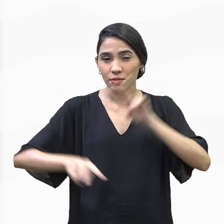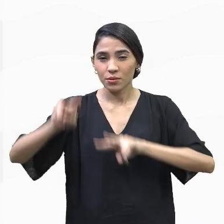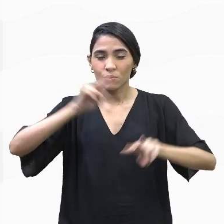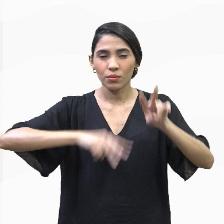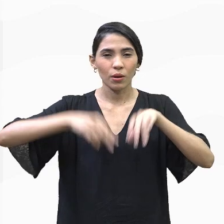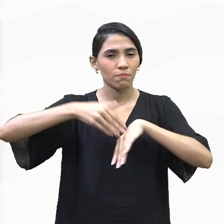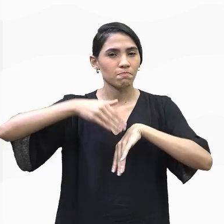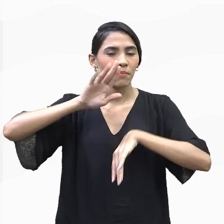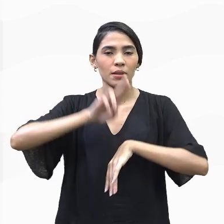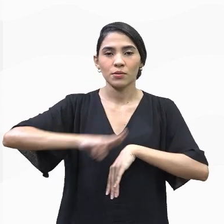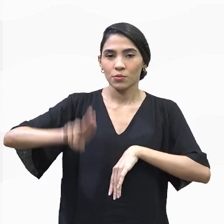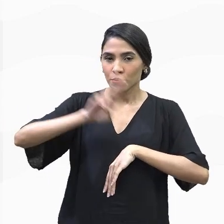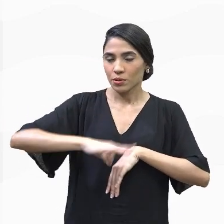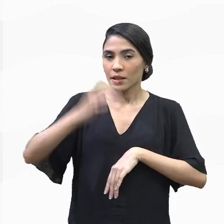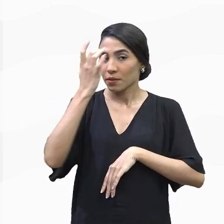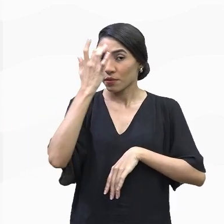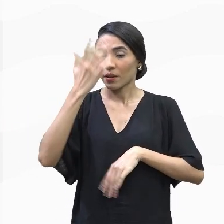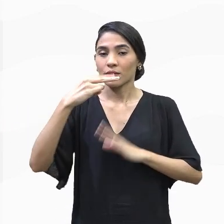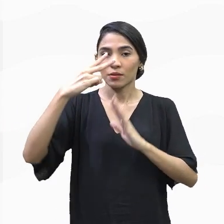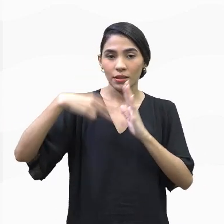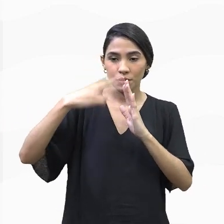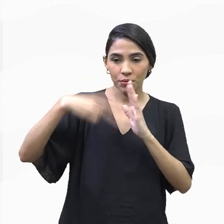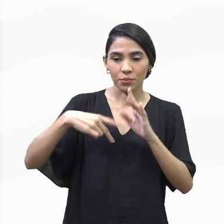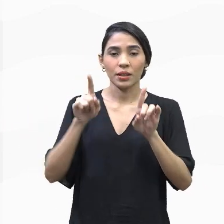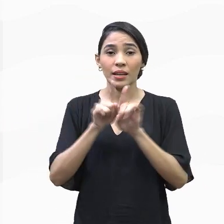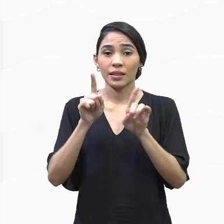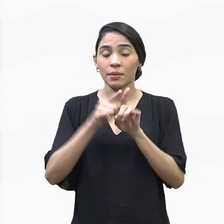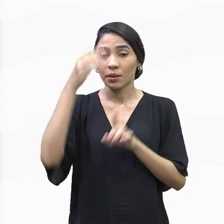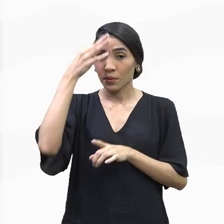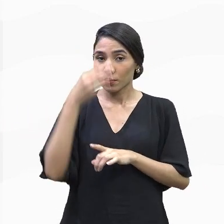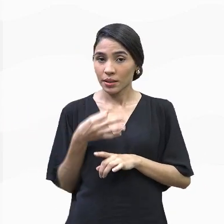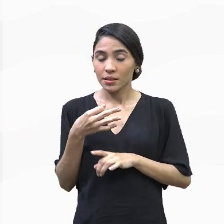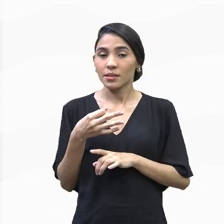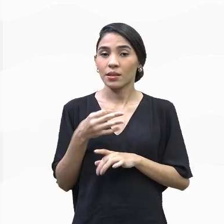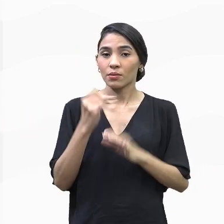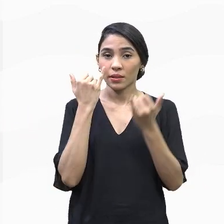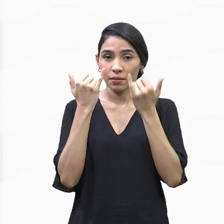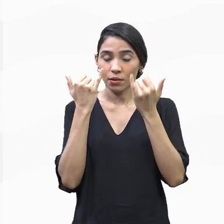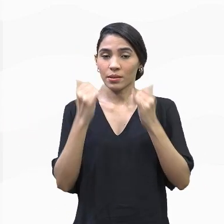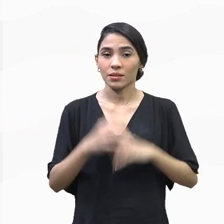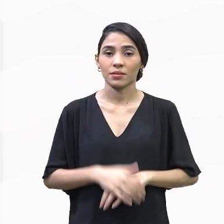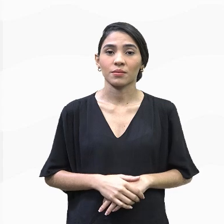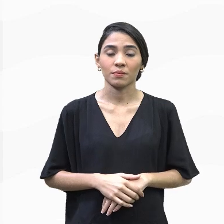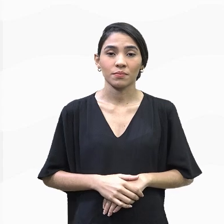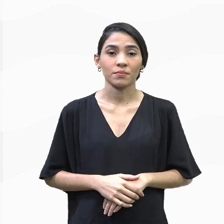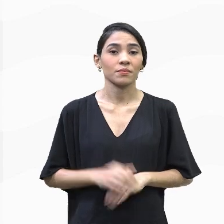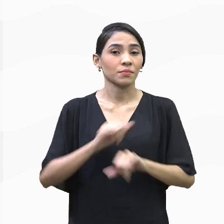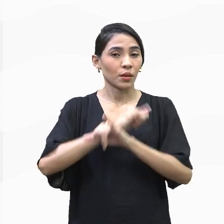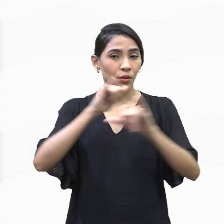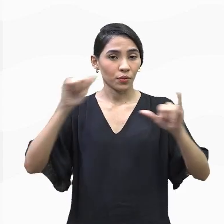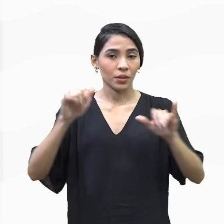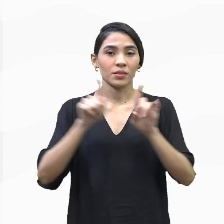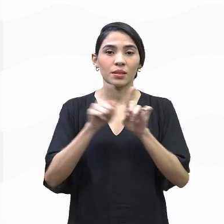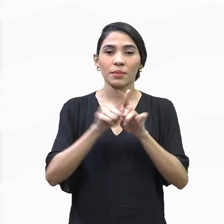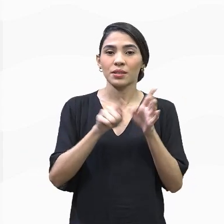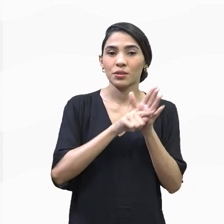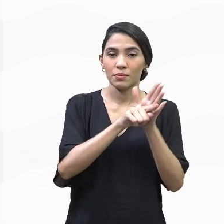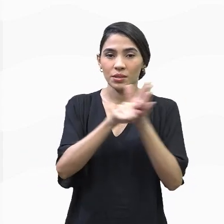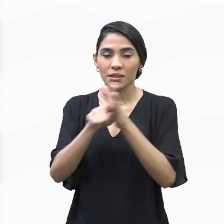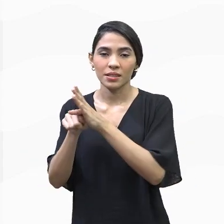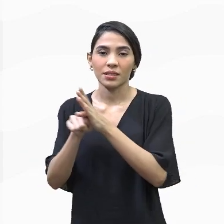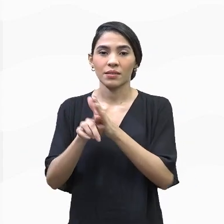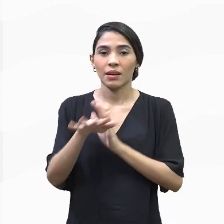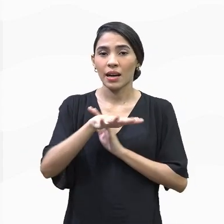muito utilizados para facilitar a leitura e compreensão das informações e divulgação de pesquisas em